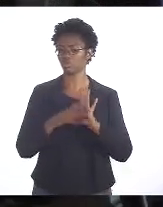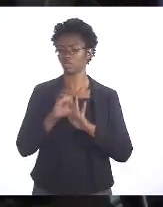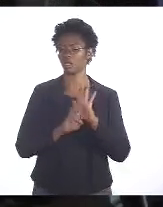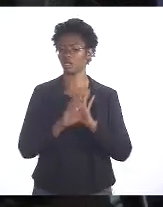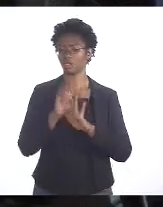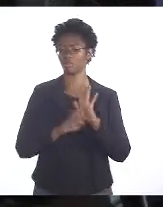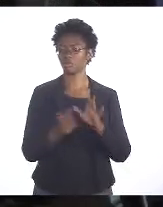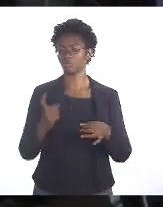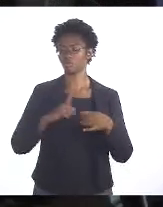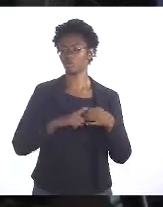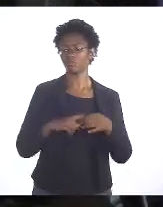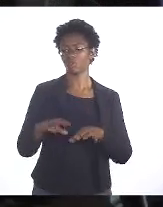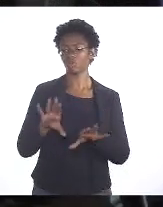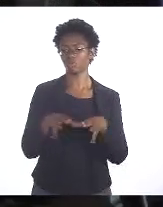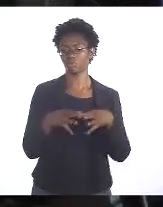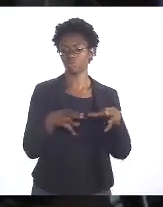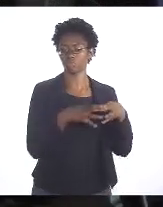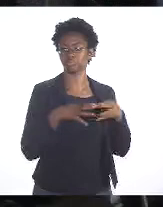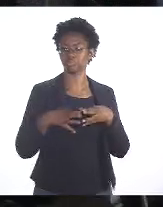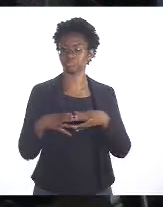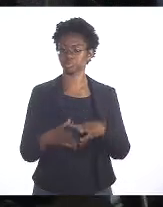retorna às comissões.